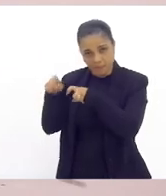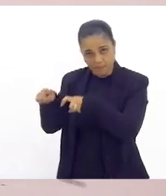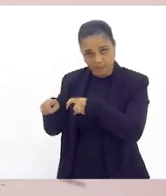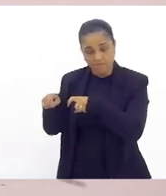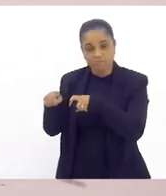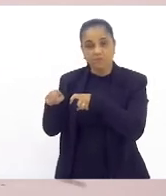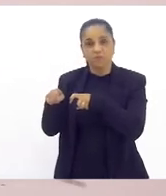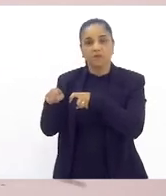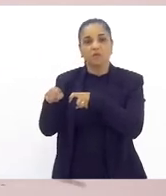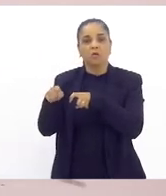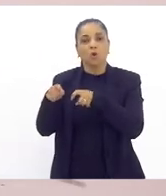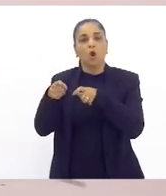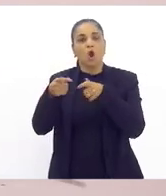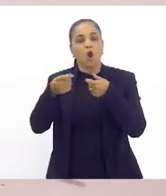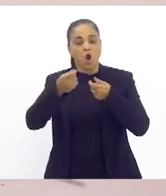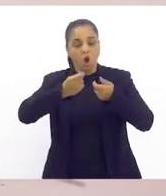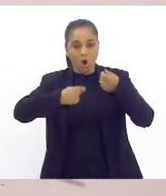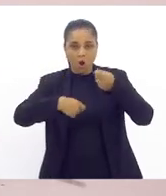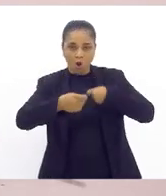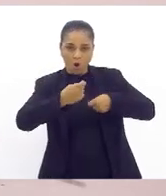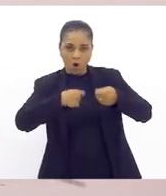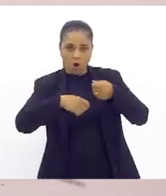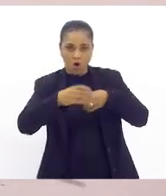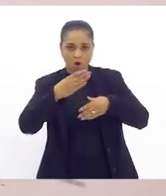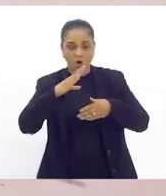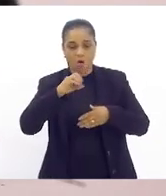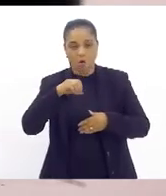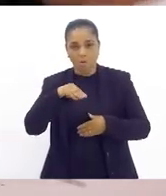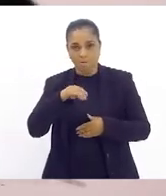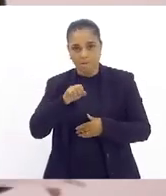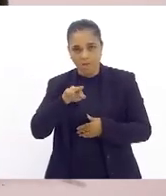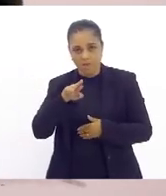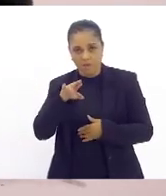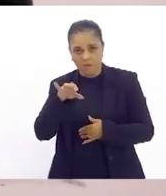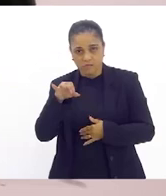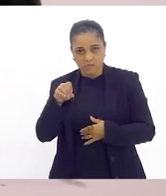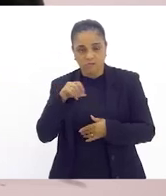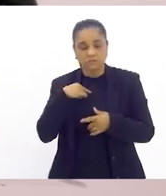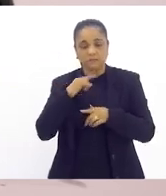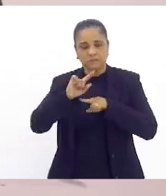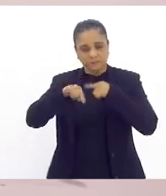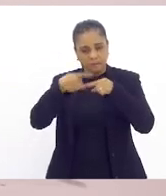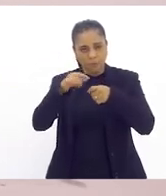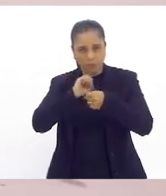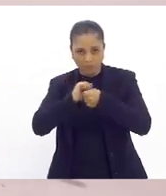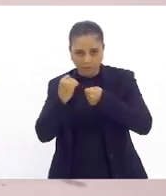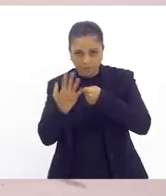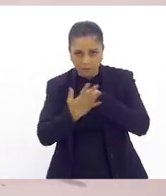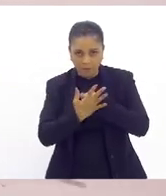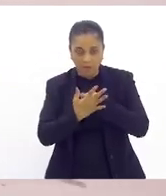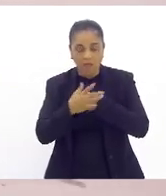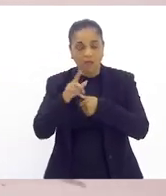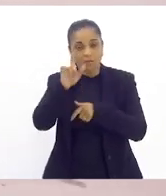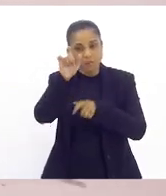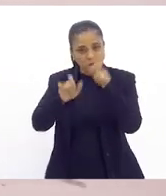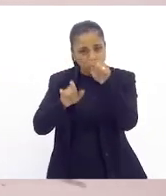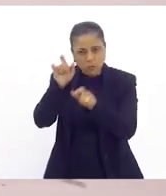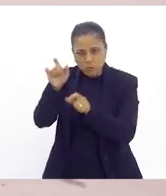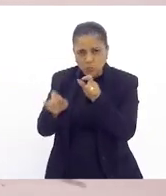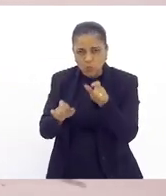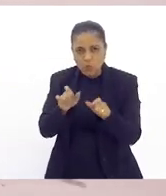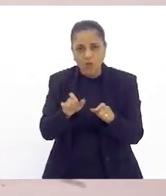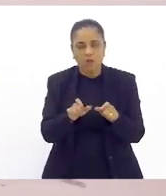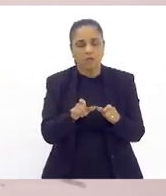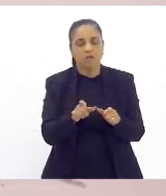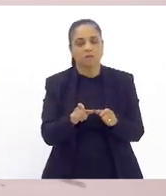do Comércio né E principalmente gente depois da pandemia muitas pessoas começaram a